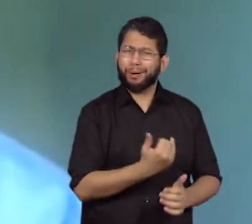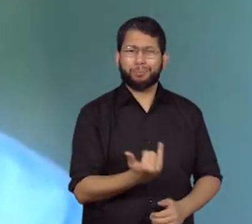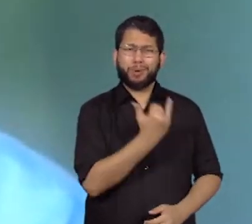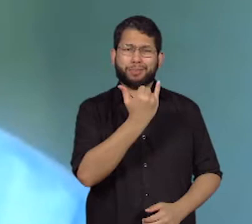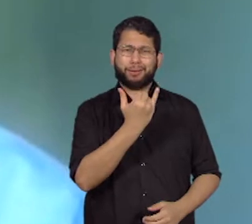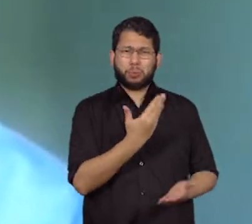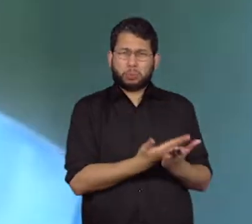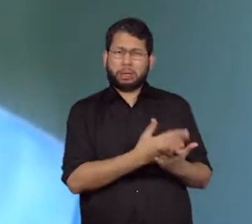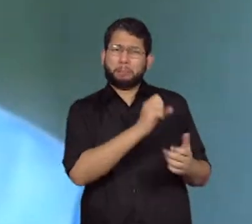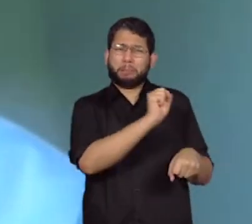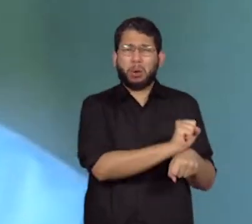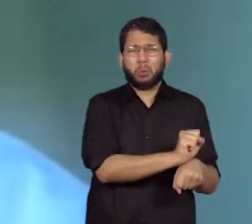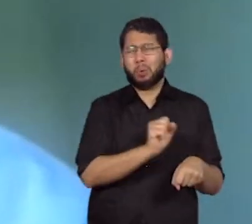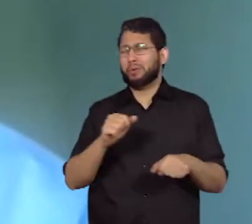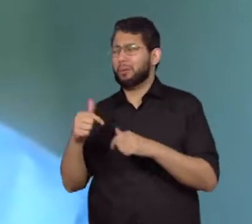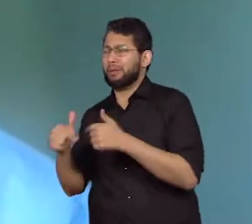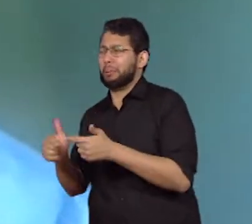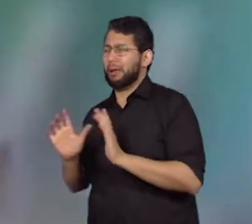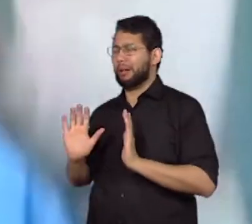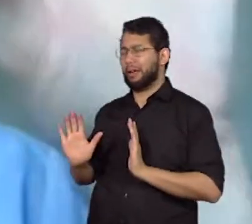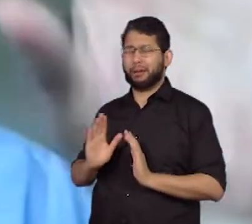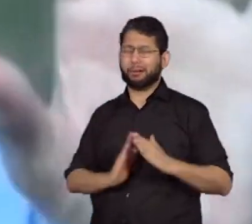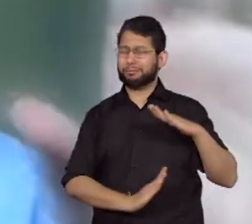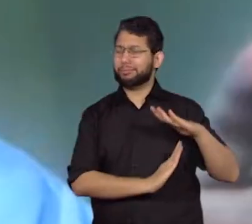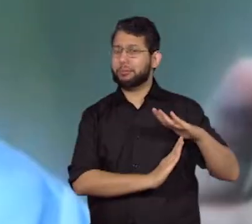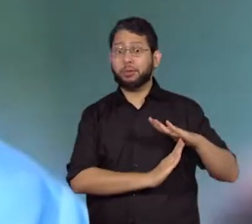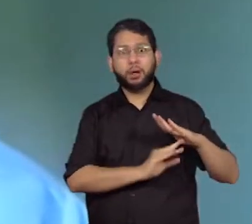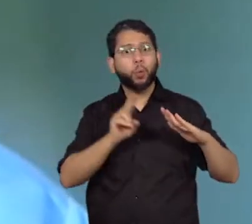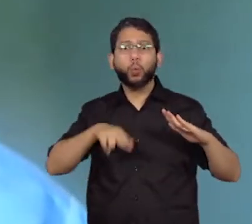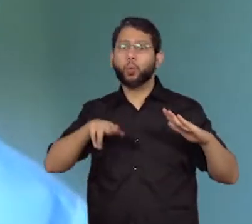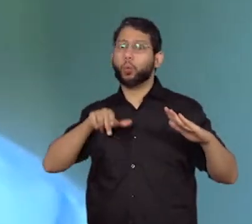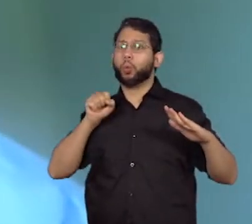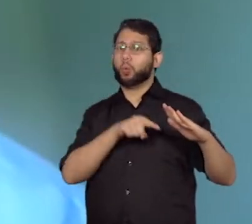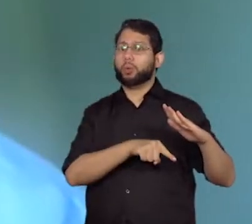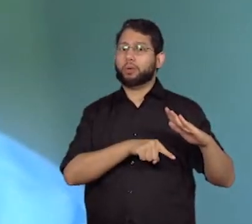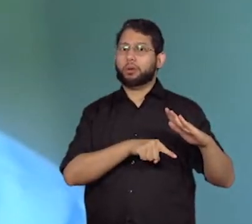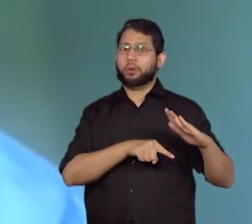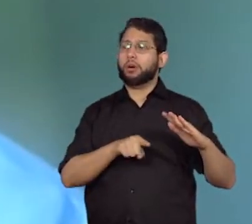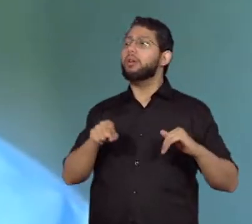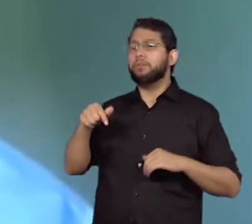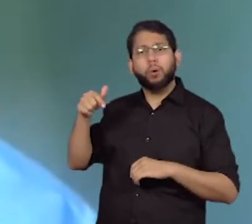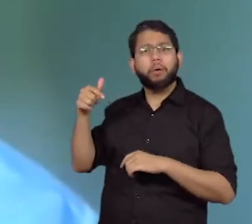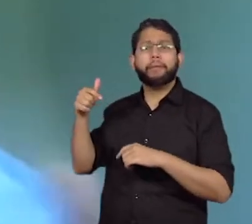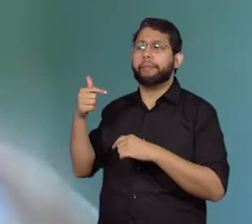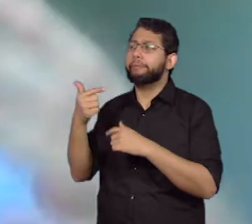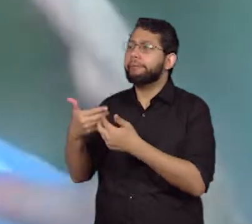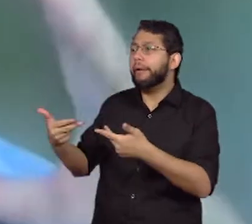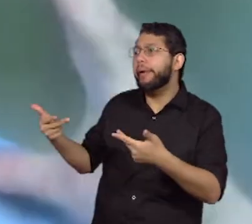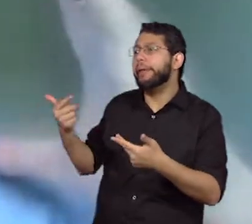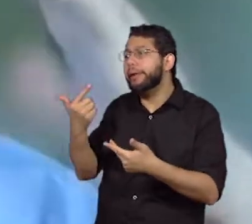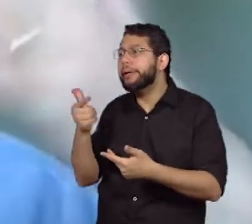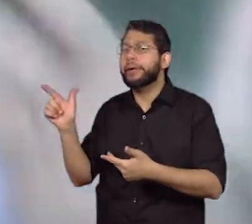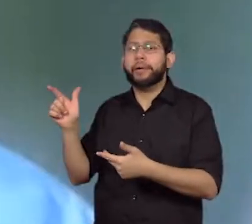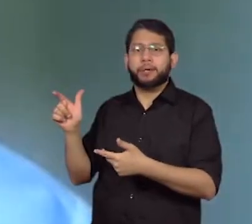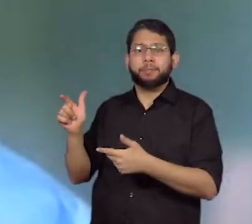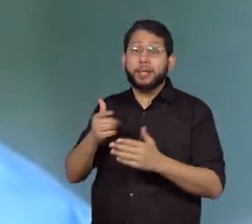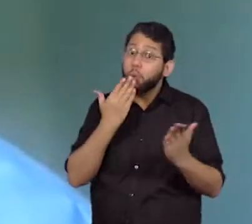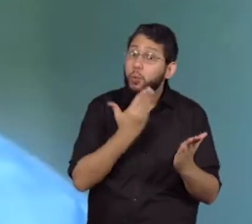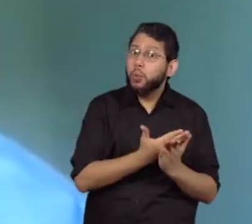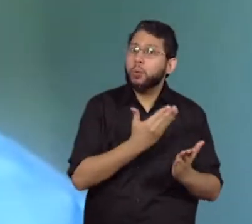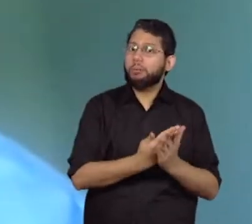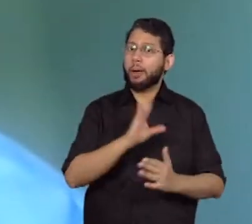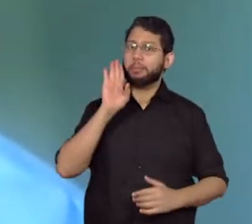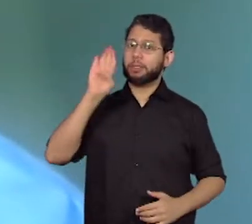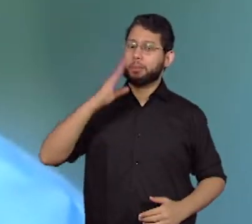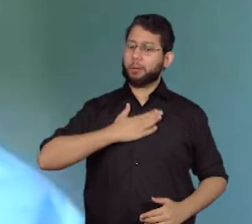deixei de estudar ou de fazer alguma coisa relevante se eu não pudesse estudar. Então, assim, estudar sempre foi